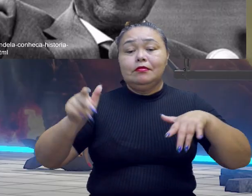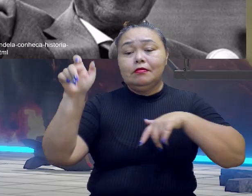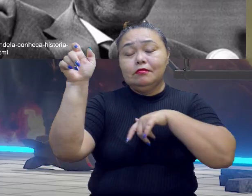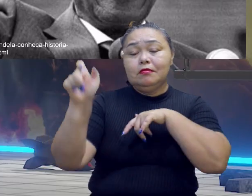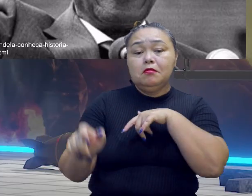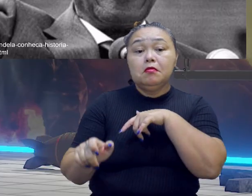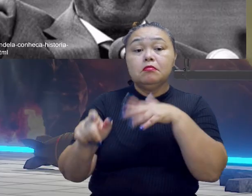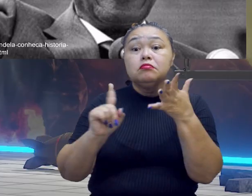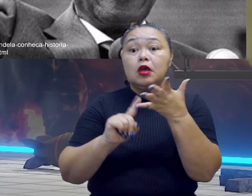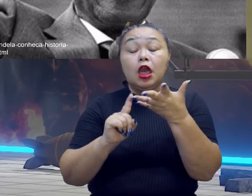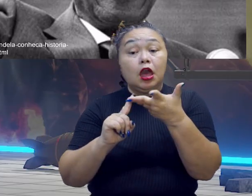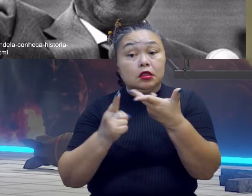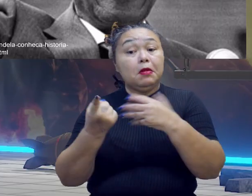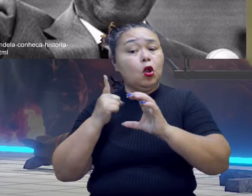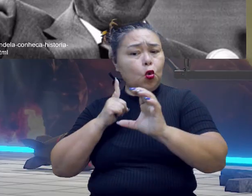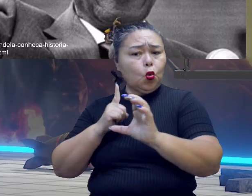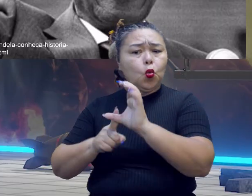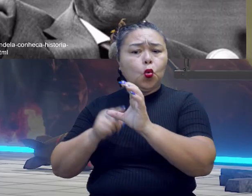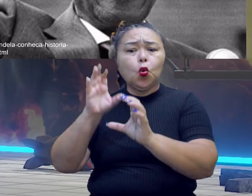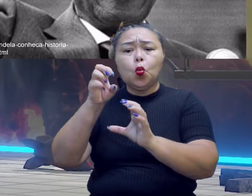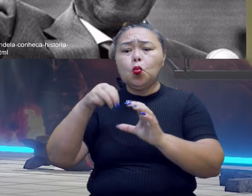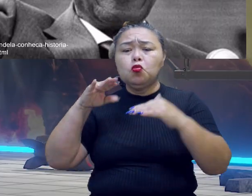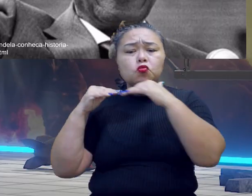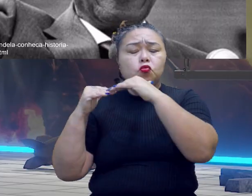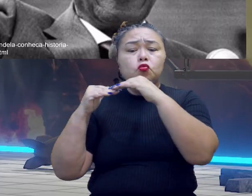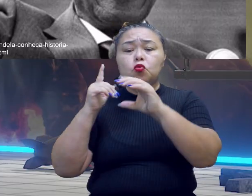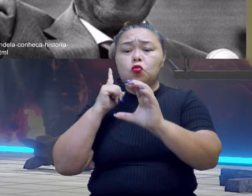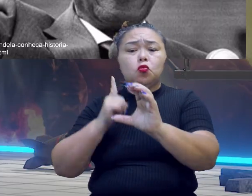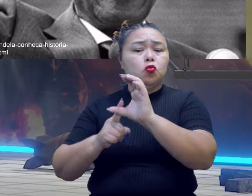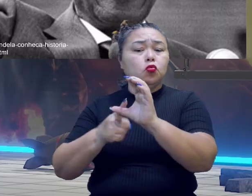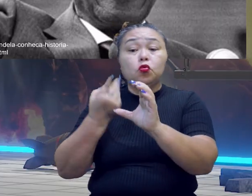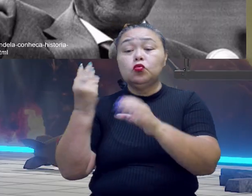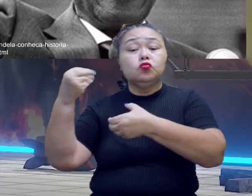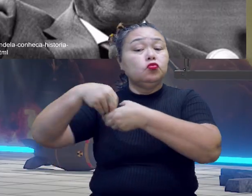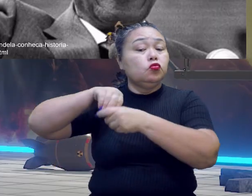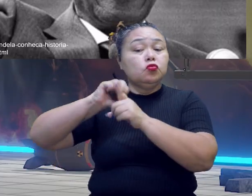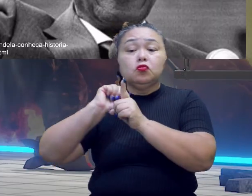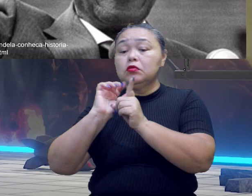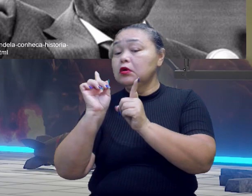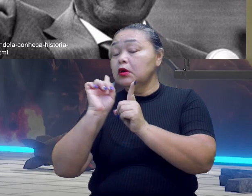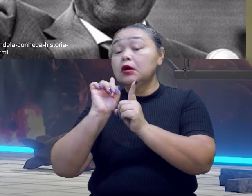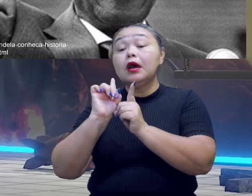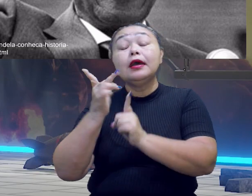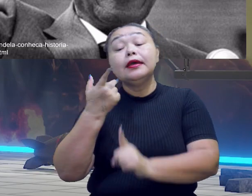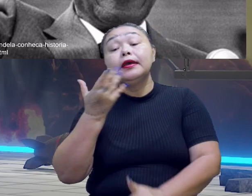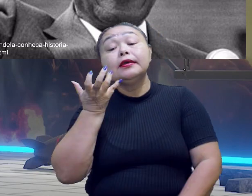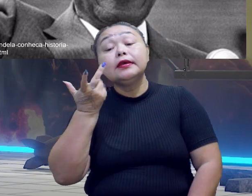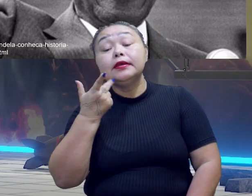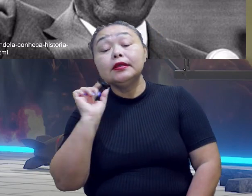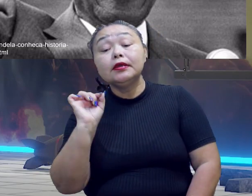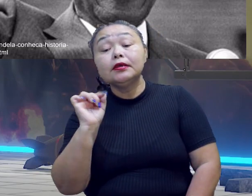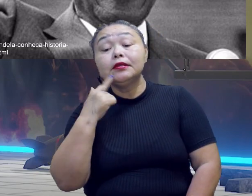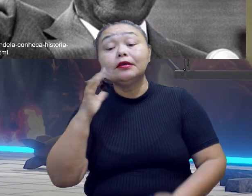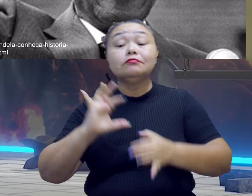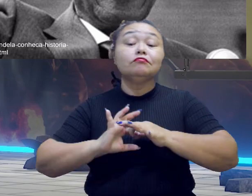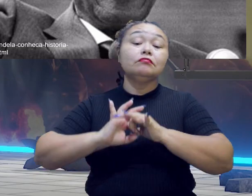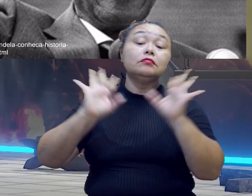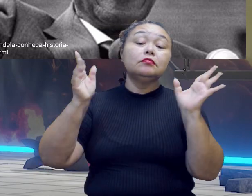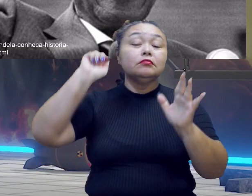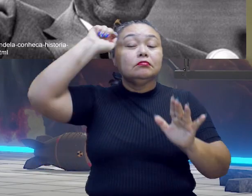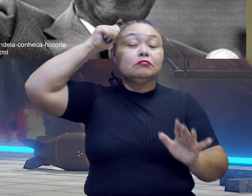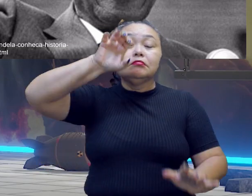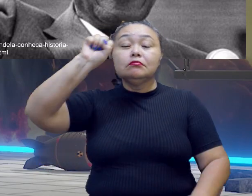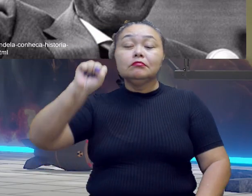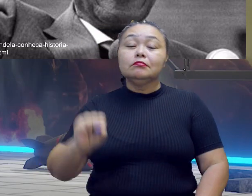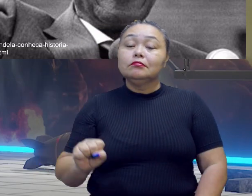Era considerado por muitos comunistas, sendo que ele nunca entrou para o lado socialista. Ele apenas queria a liberdade da África